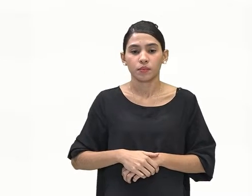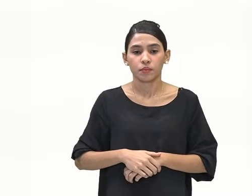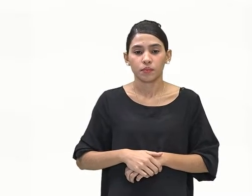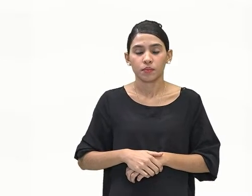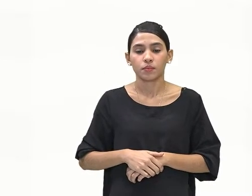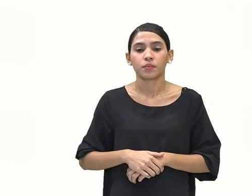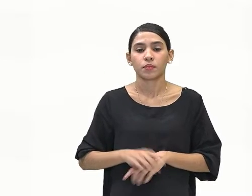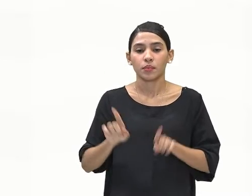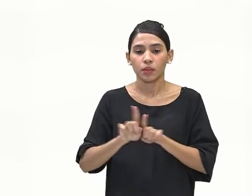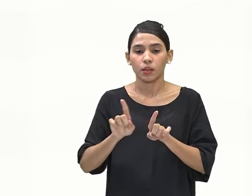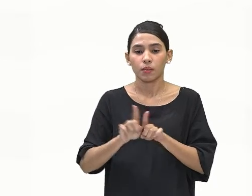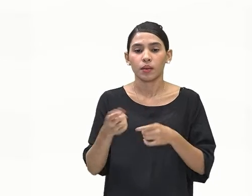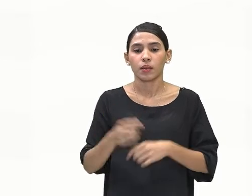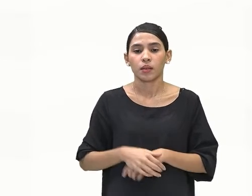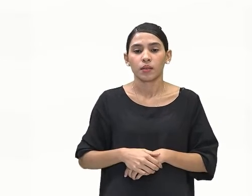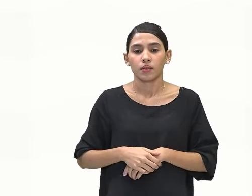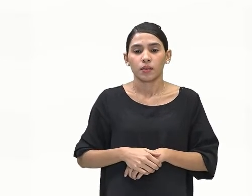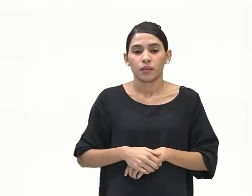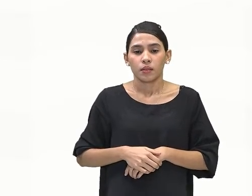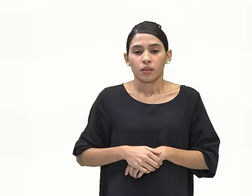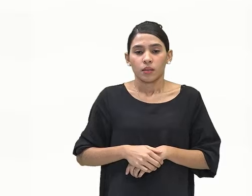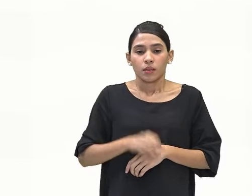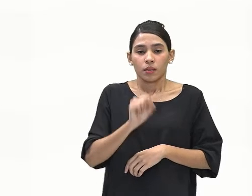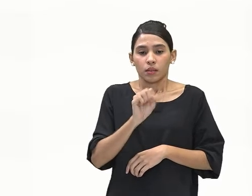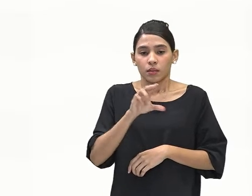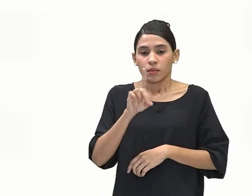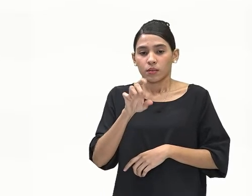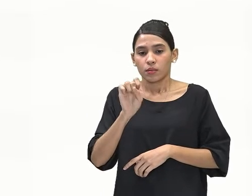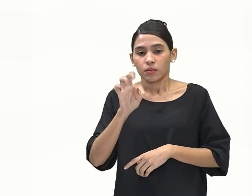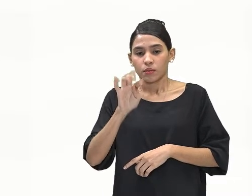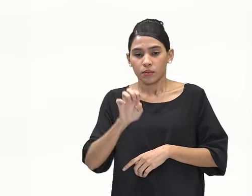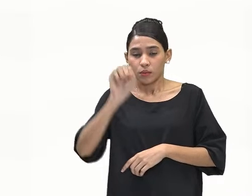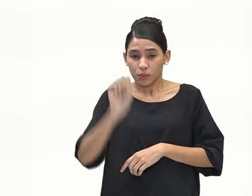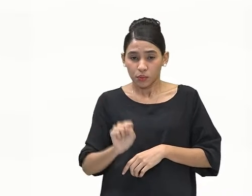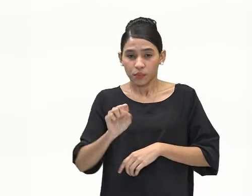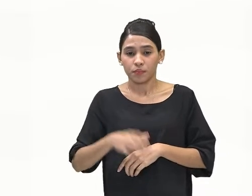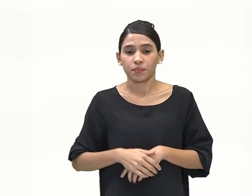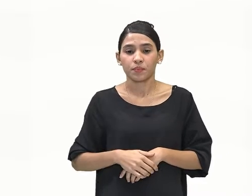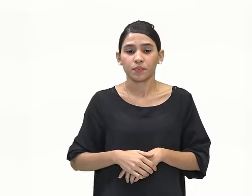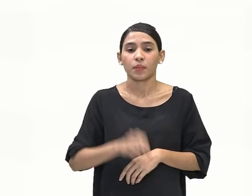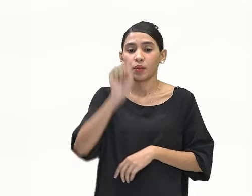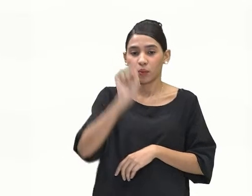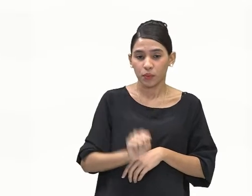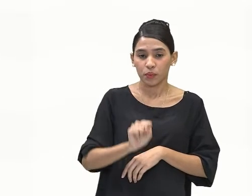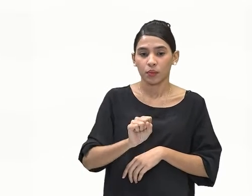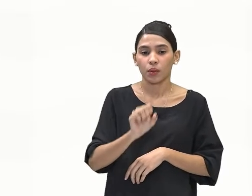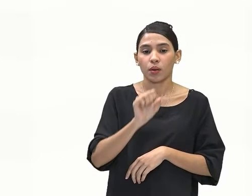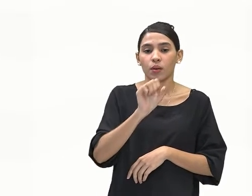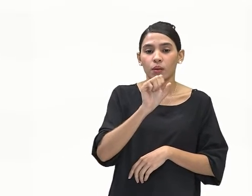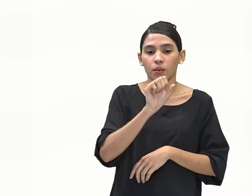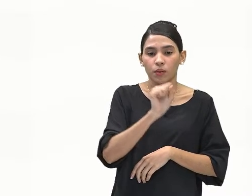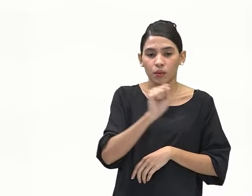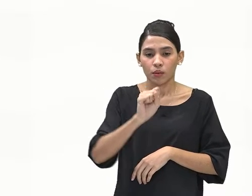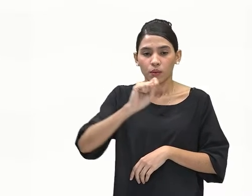Seguido pelo Sudeste, com 123 mil pessoas indígenas, e o Sul, com com 88. Então, ao tempo que o norte se